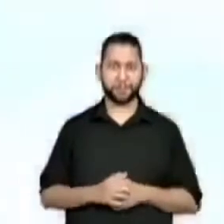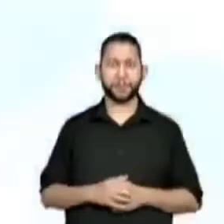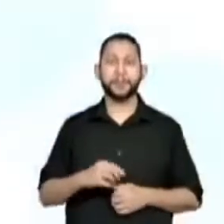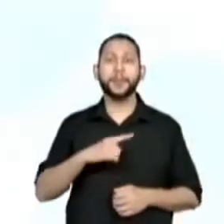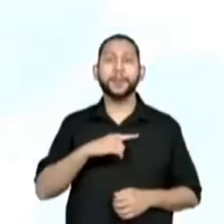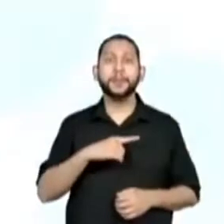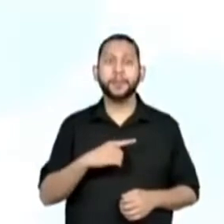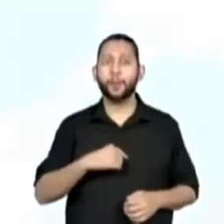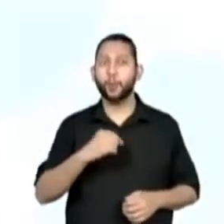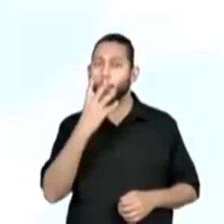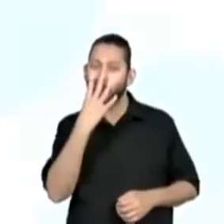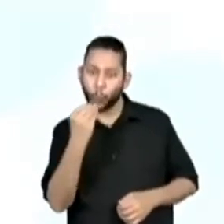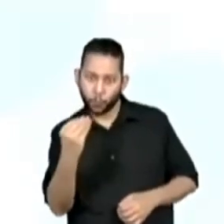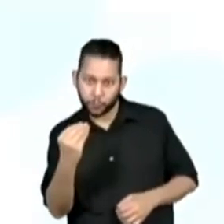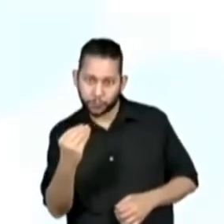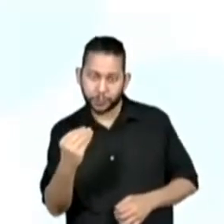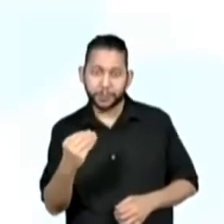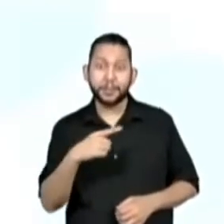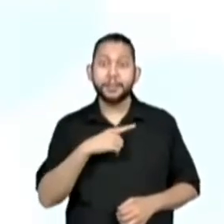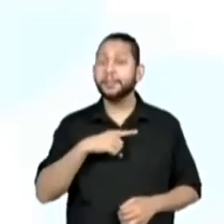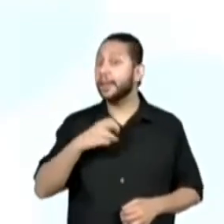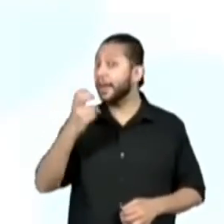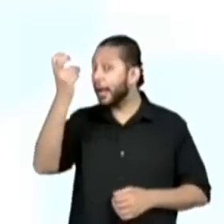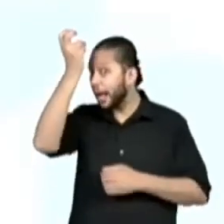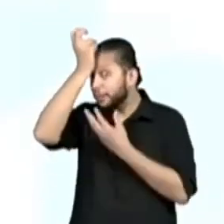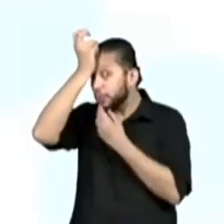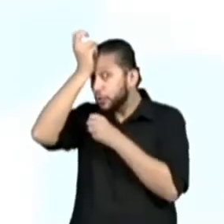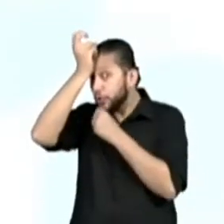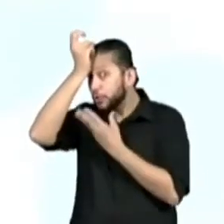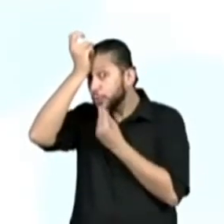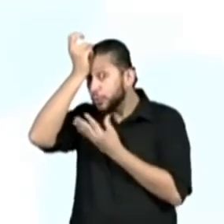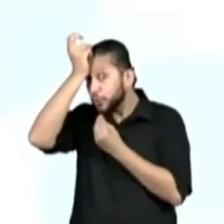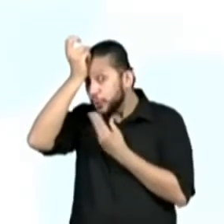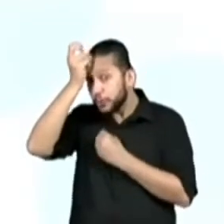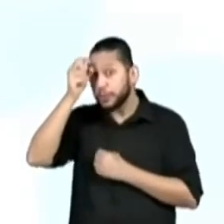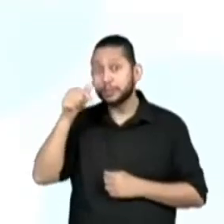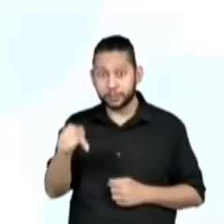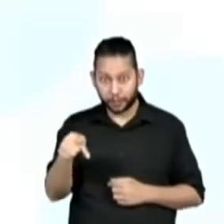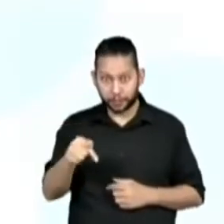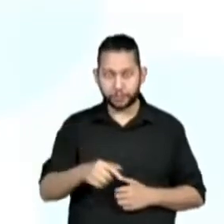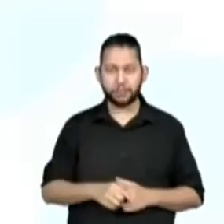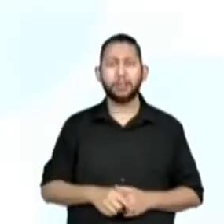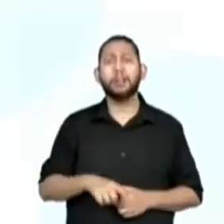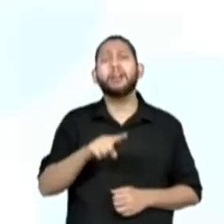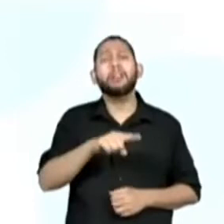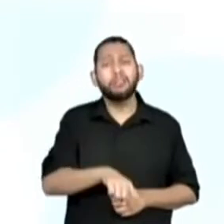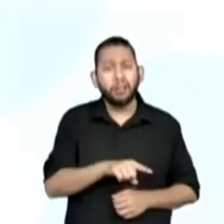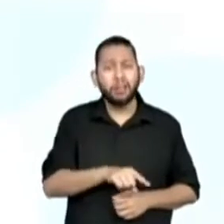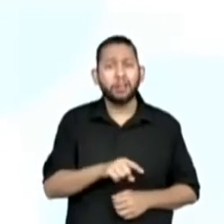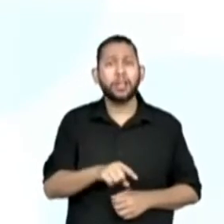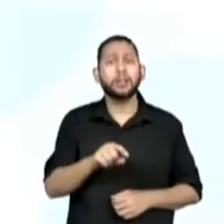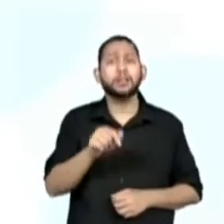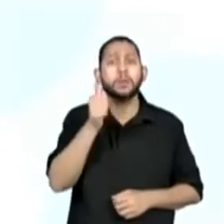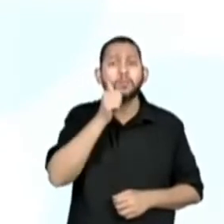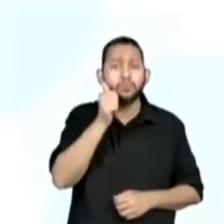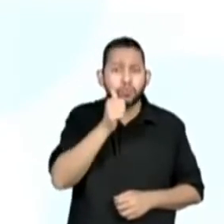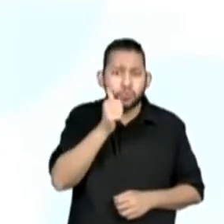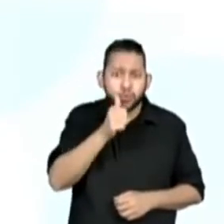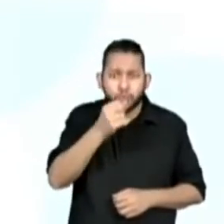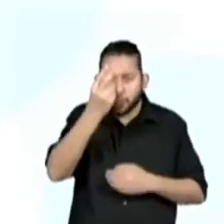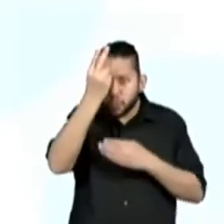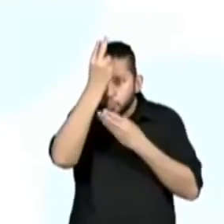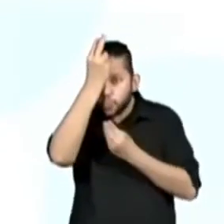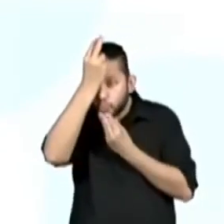7 Cabritinhos. Era uma vez uma velha cabra que tinha 7 cabritinhos e